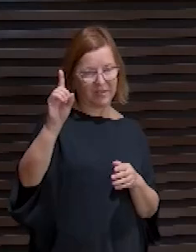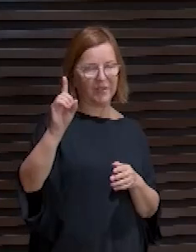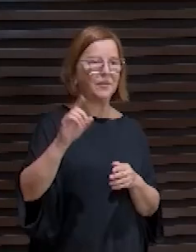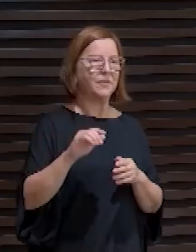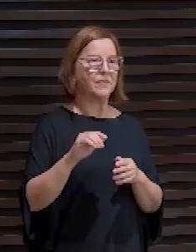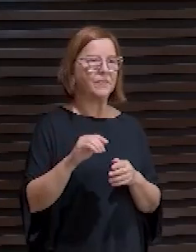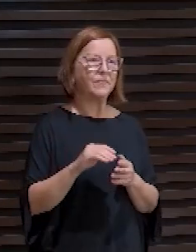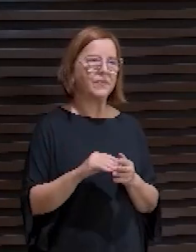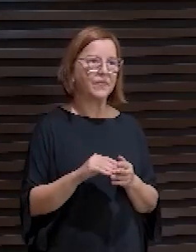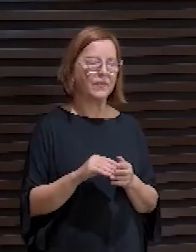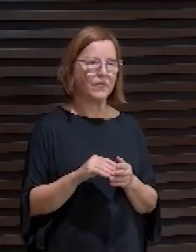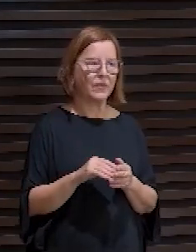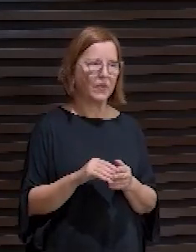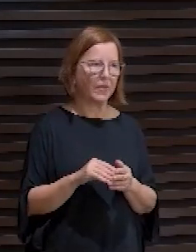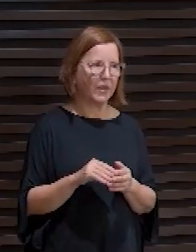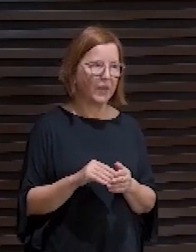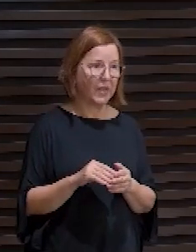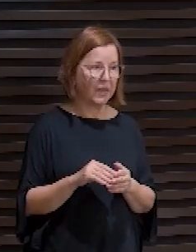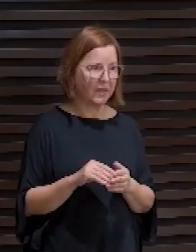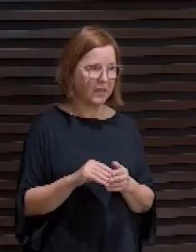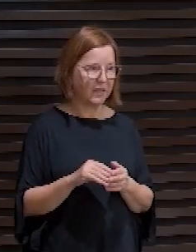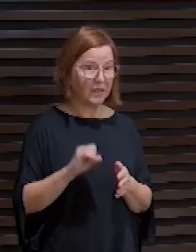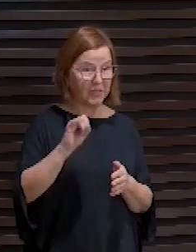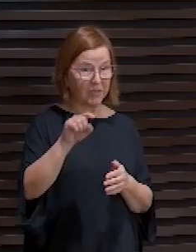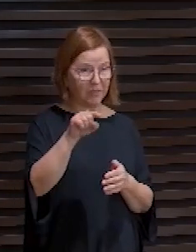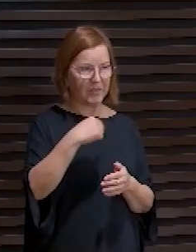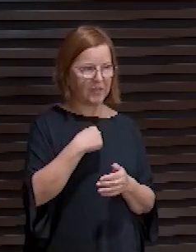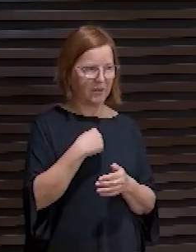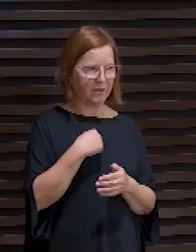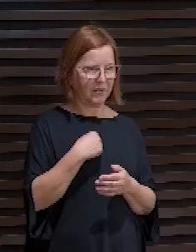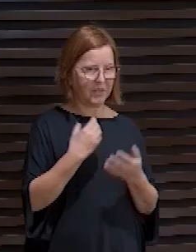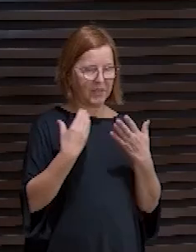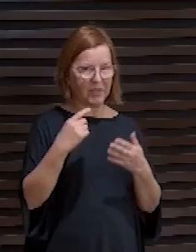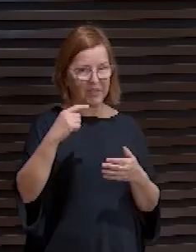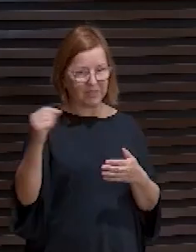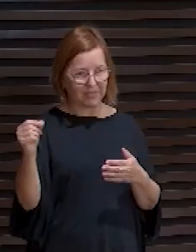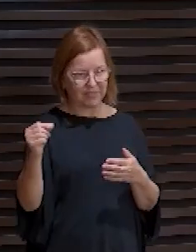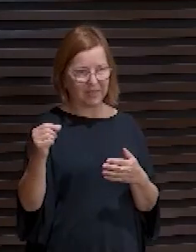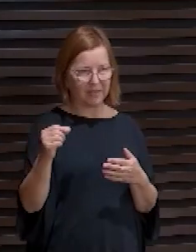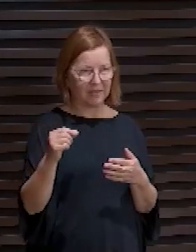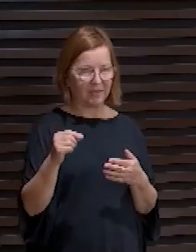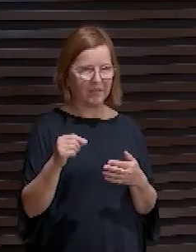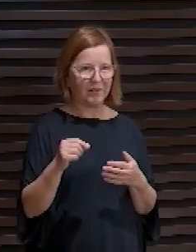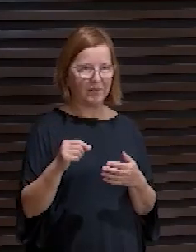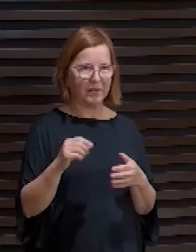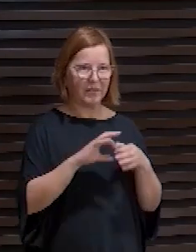eclesiástico. Então a questão é essa: se você e eu queremos sair desse estado e queremos de